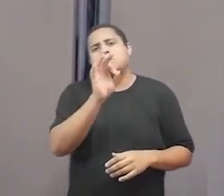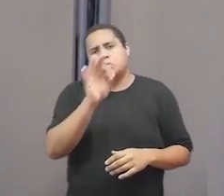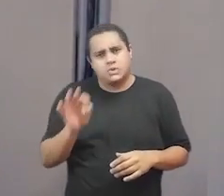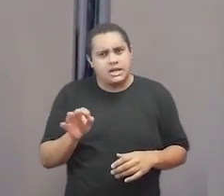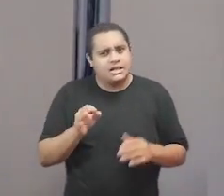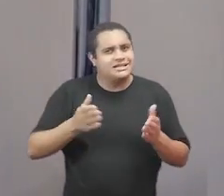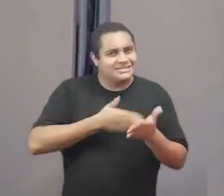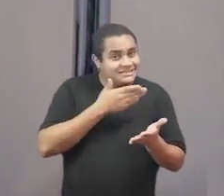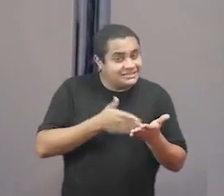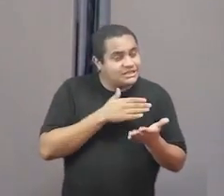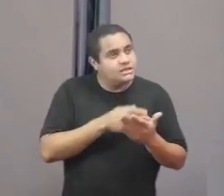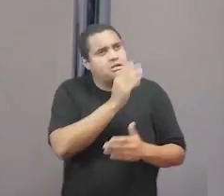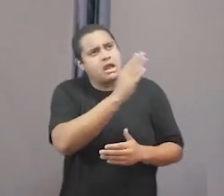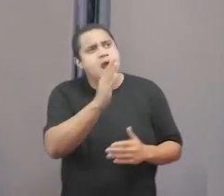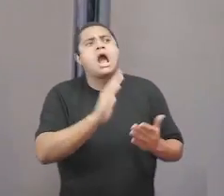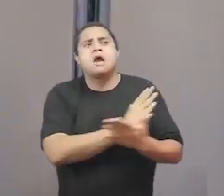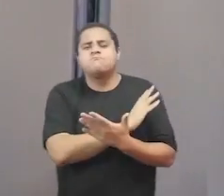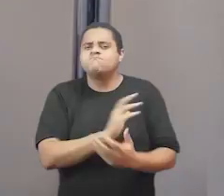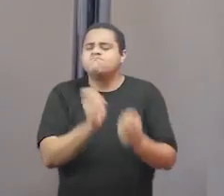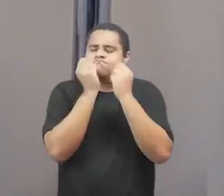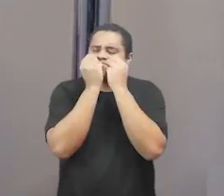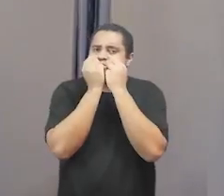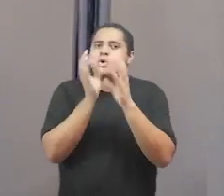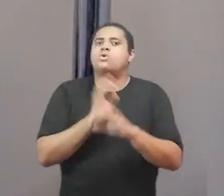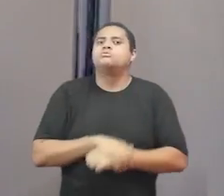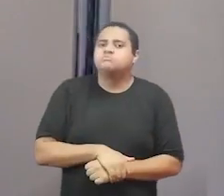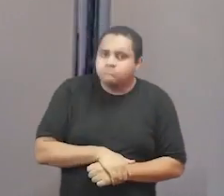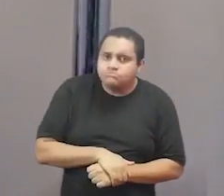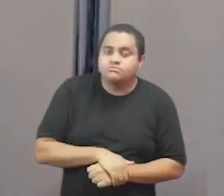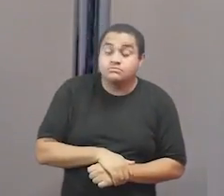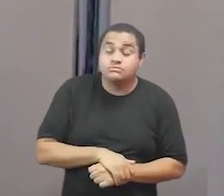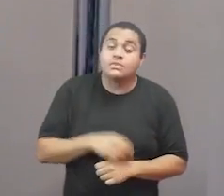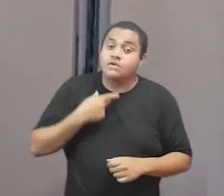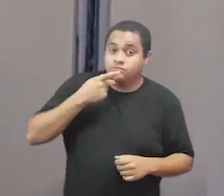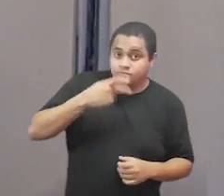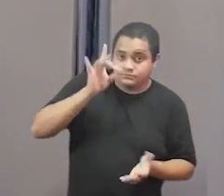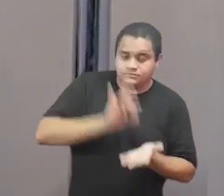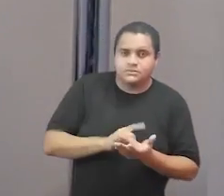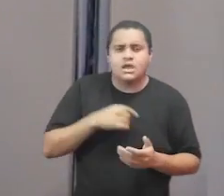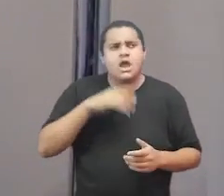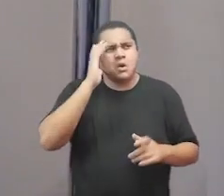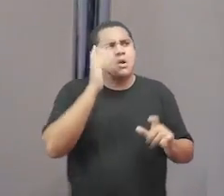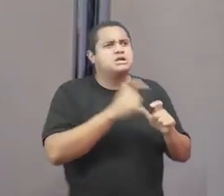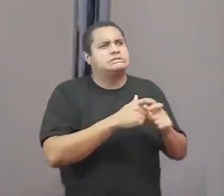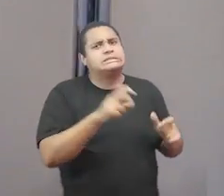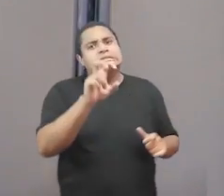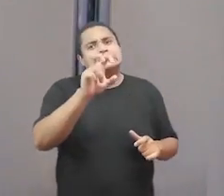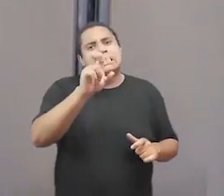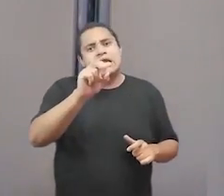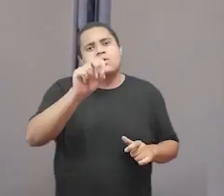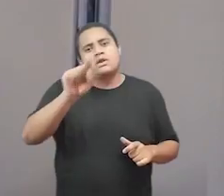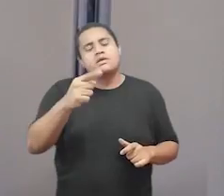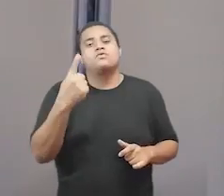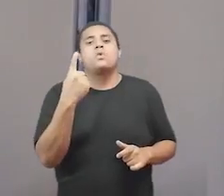50,01%, dos livros daquela prateleira são muito bons. Eu diria que, cara, a maioria, né,